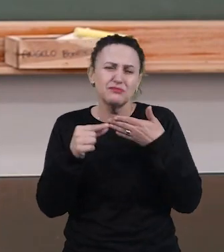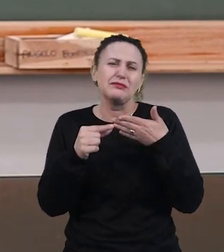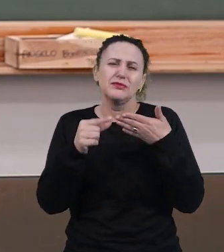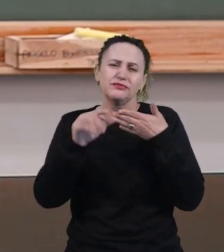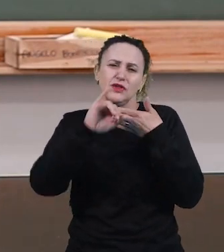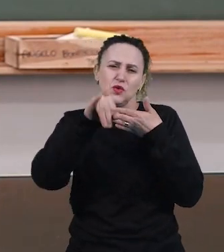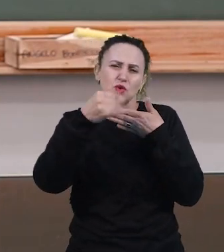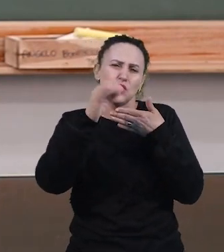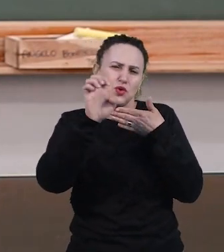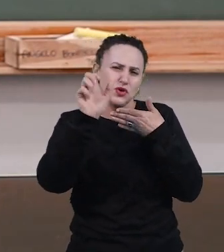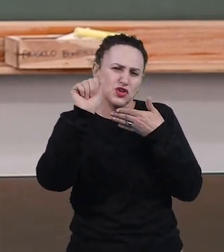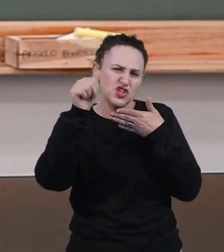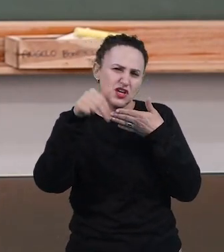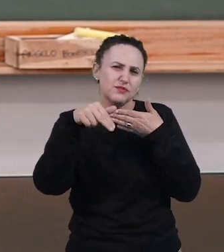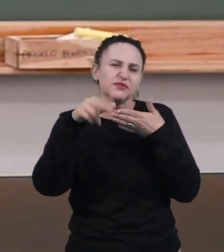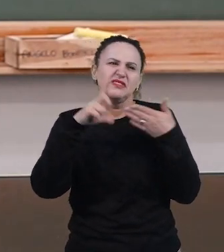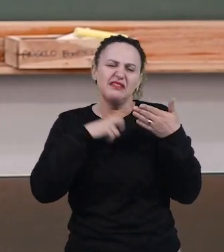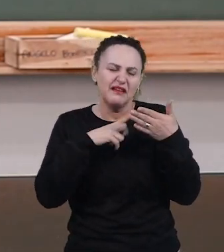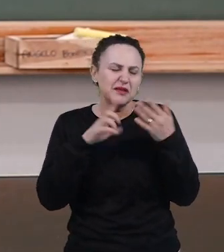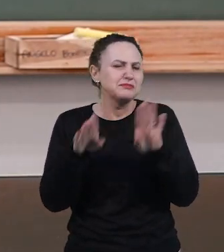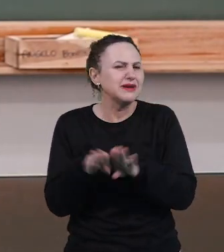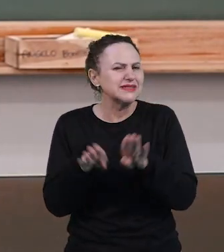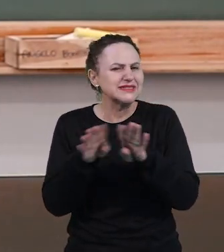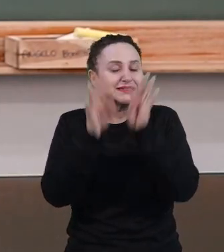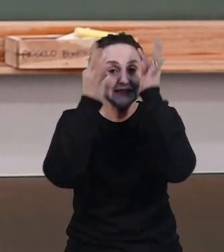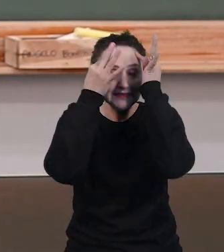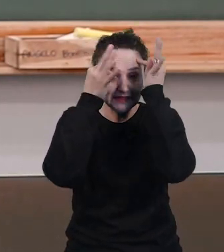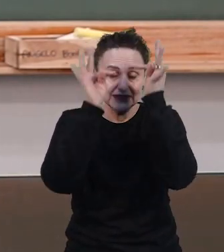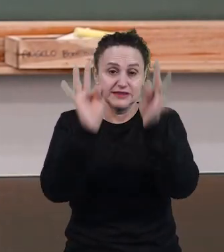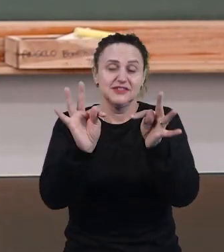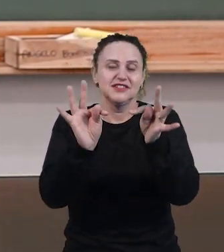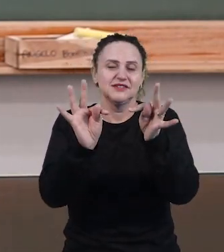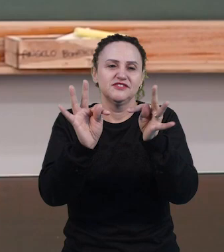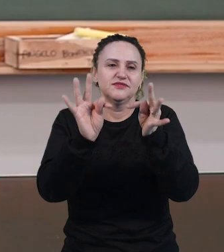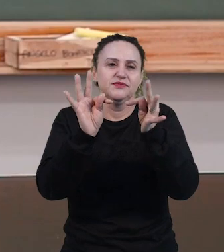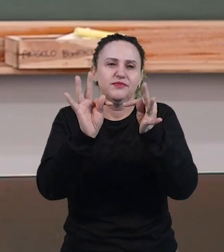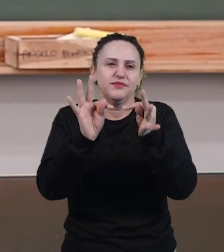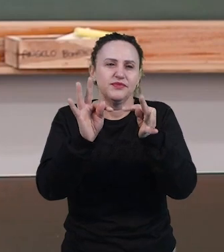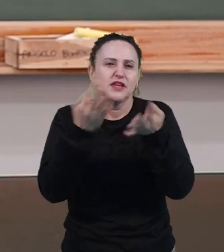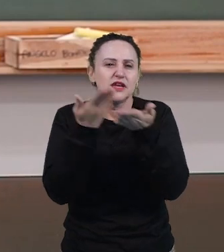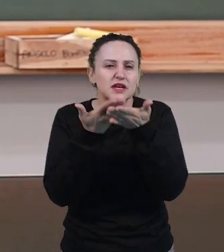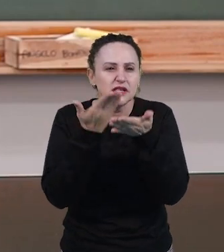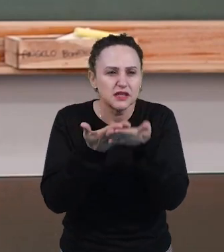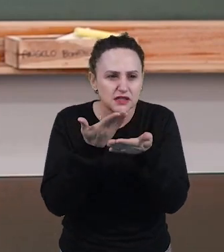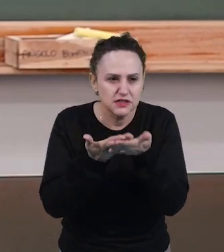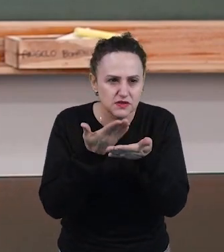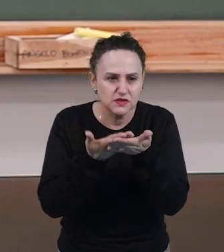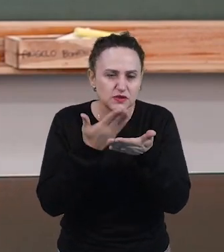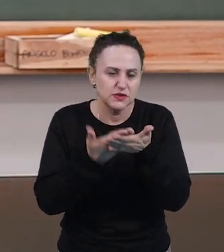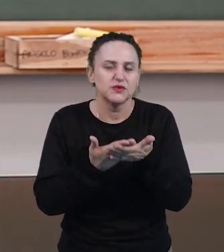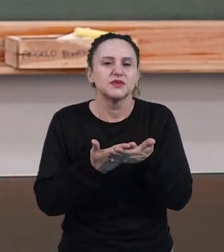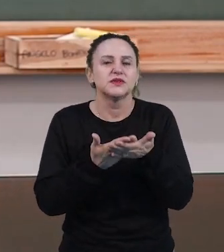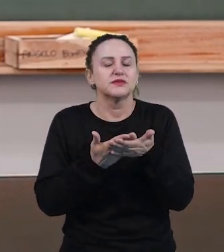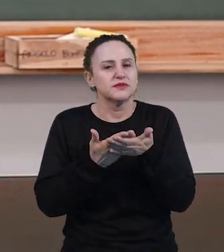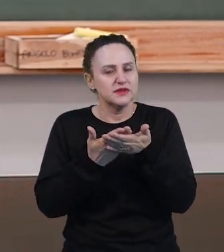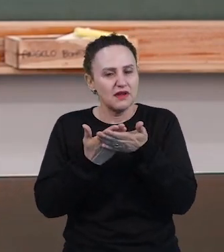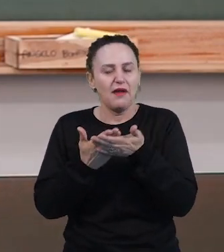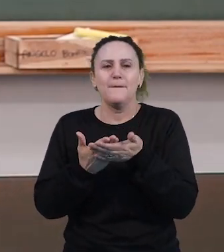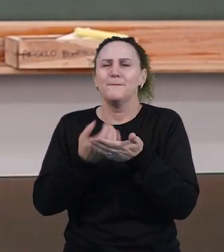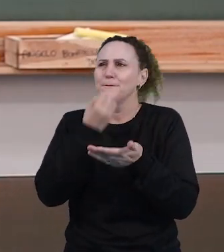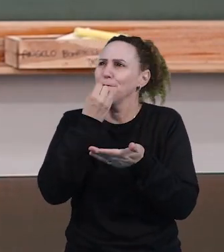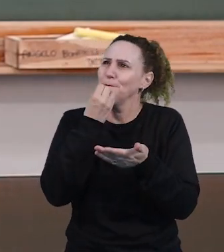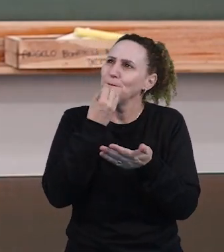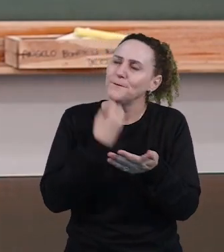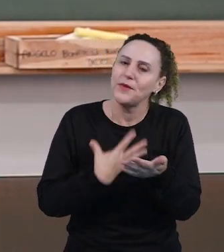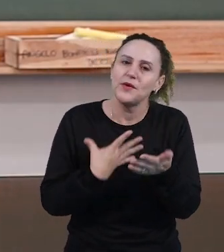Mas busquem lá, acho que é sempre bom, né? Estudar Piaget é sempre muito bom, ele traz muitos, muitos elementos para